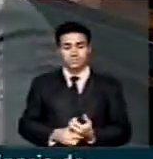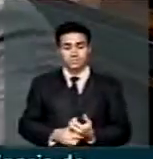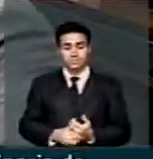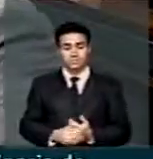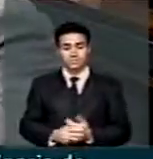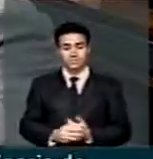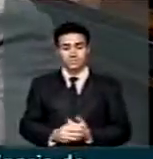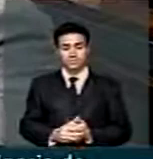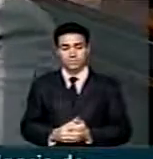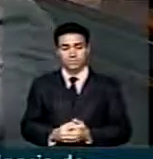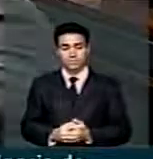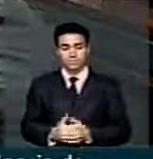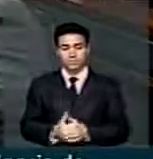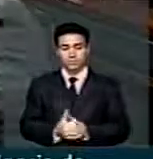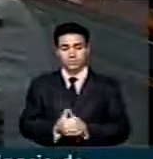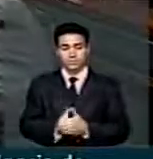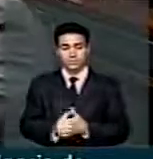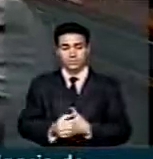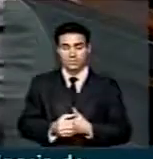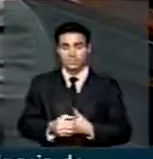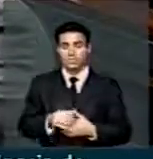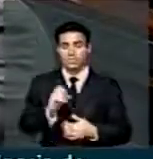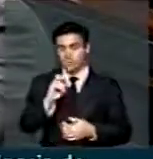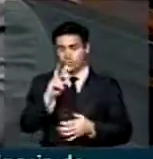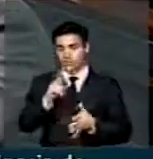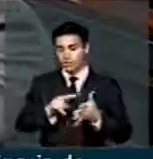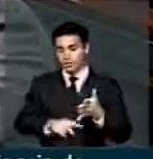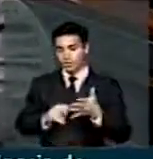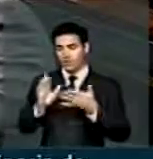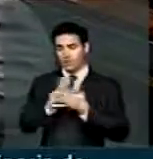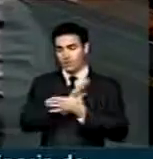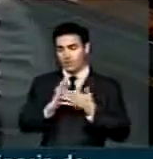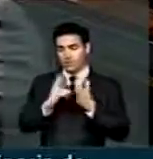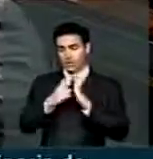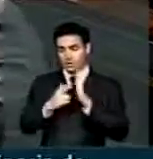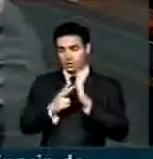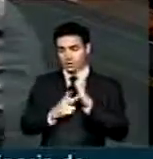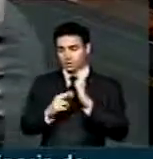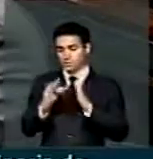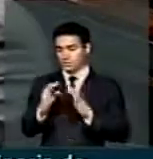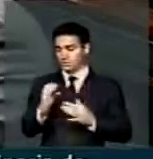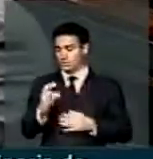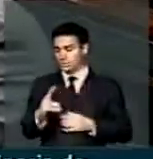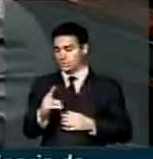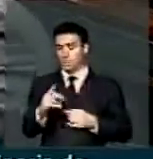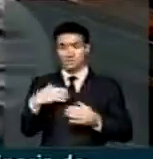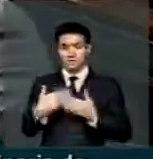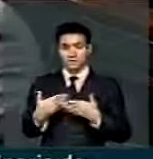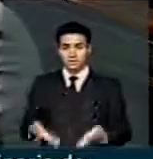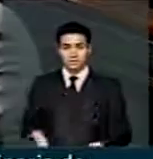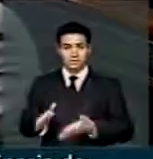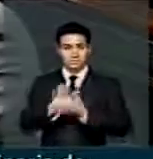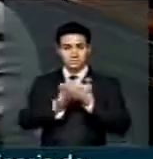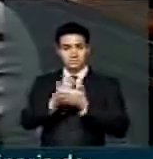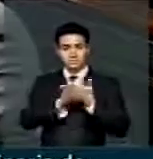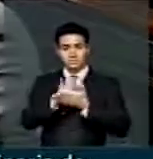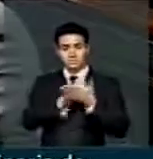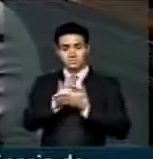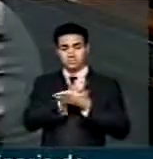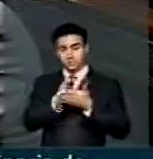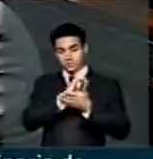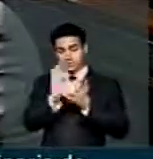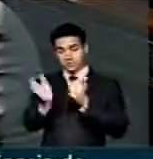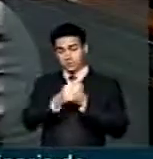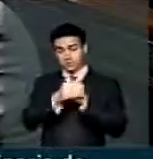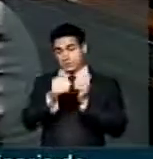Eu vou ler, presidente, alguns trechos do relatório famoso do TCU, que até agora não saiu, que está sob segredo